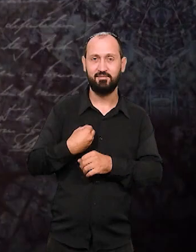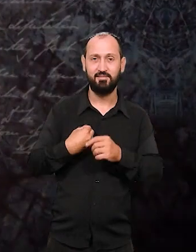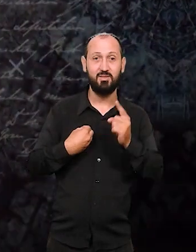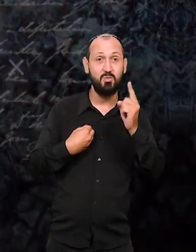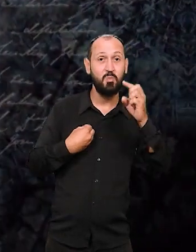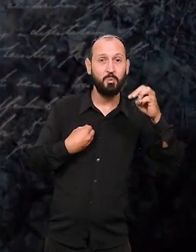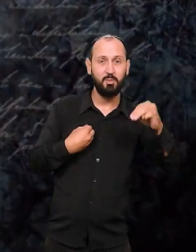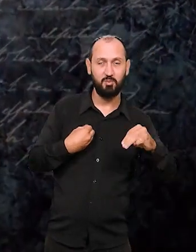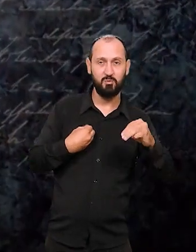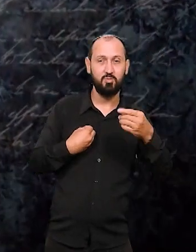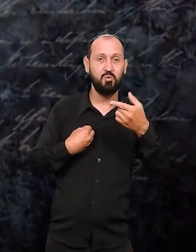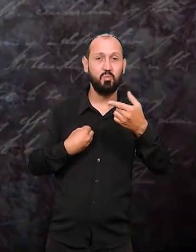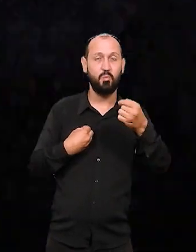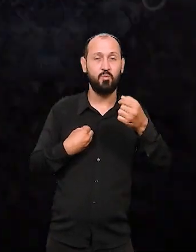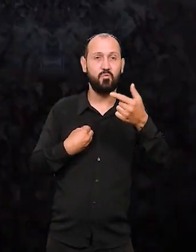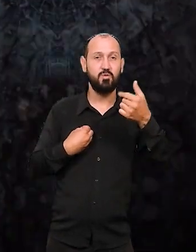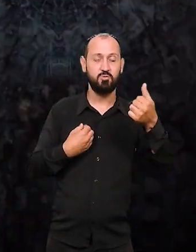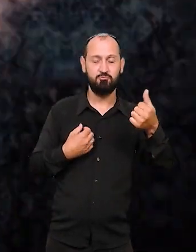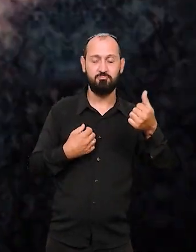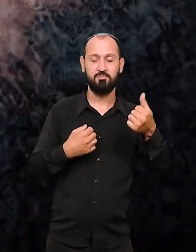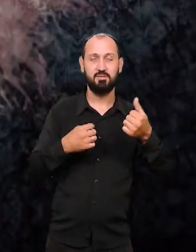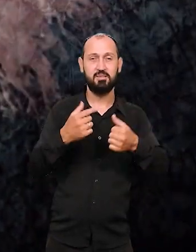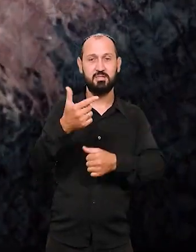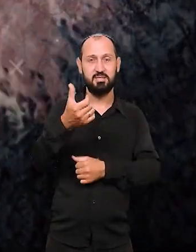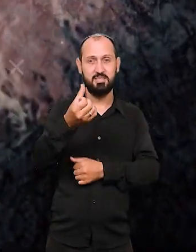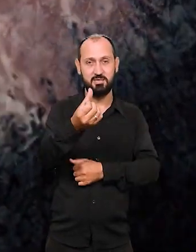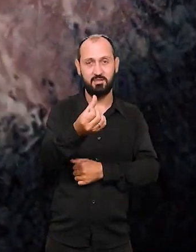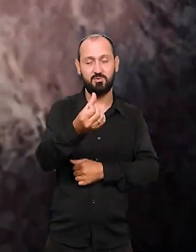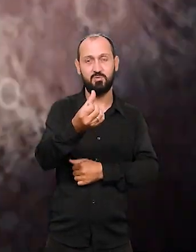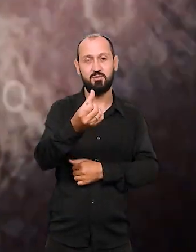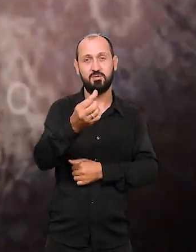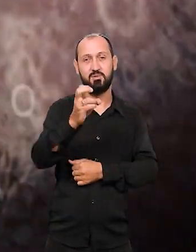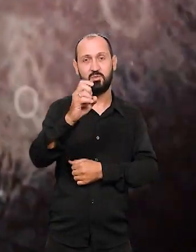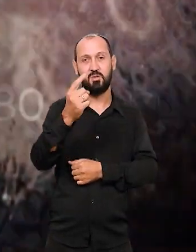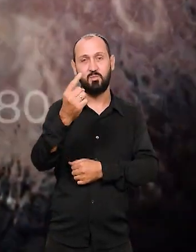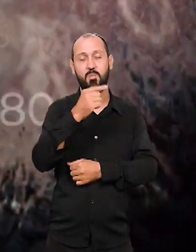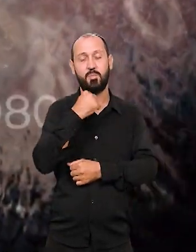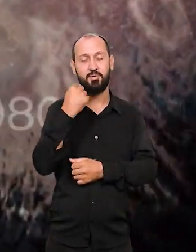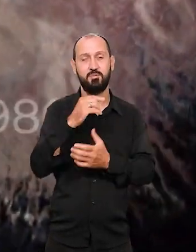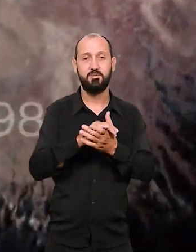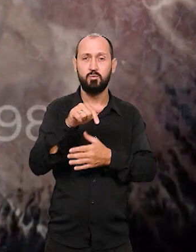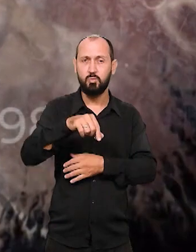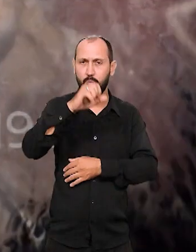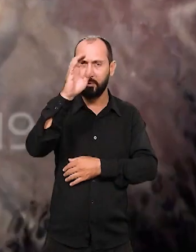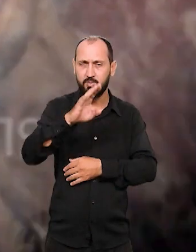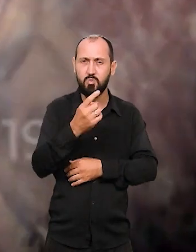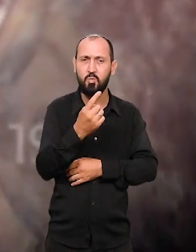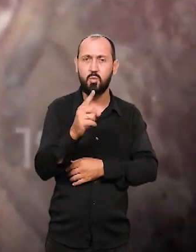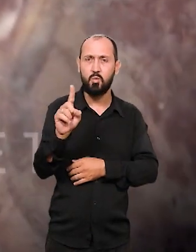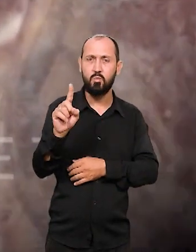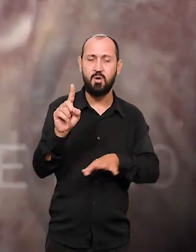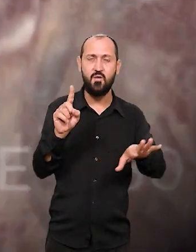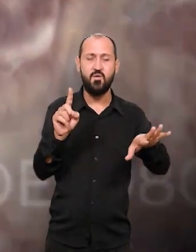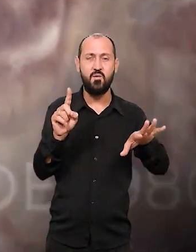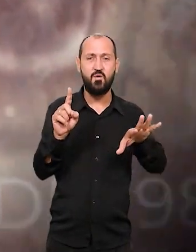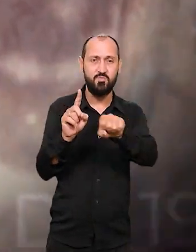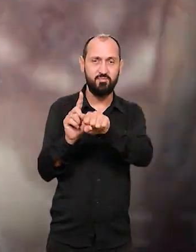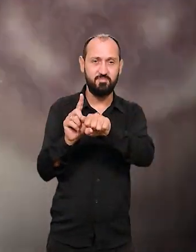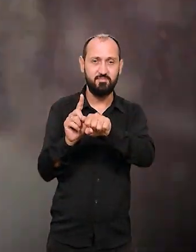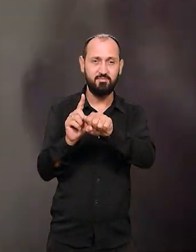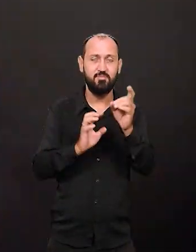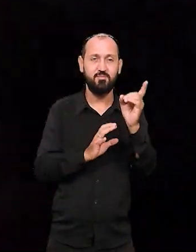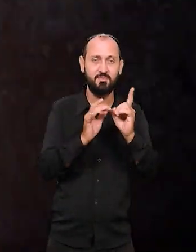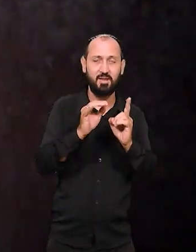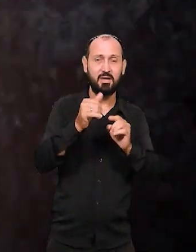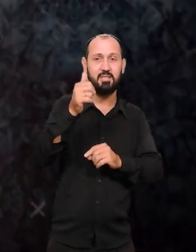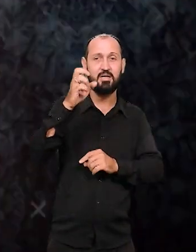minuto em 2021, um total de 650 mil mortes no mundo. No Brasil, uma pessoa é infectada pelo HIV